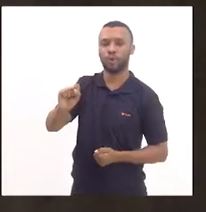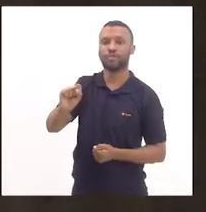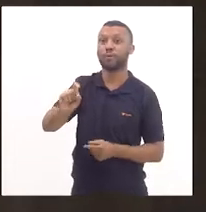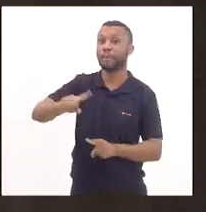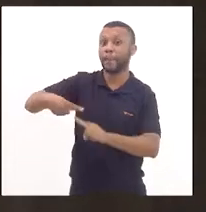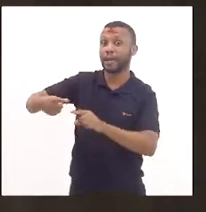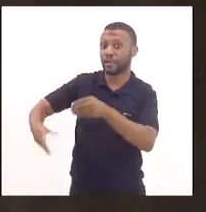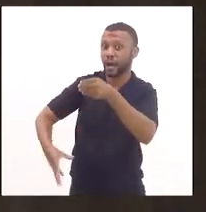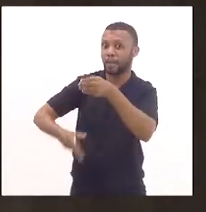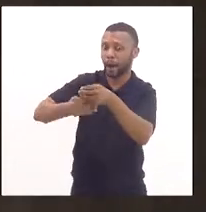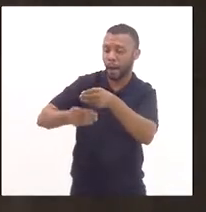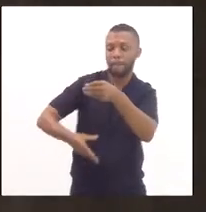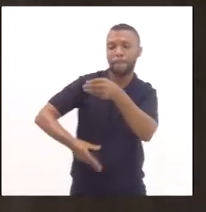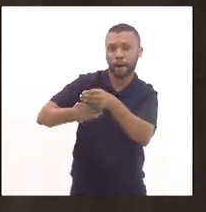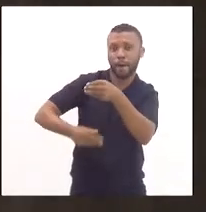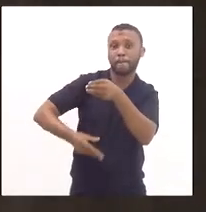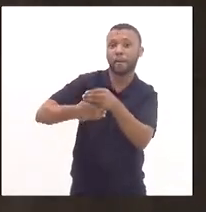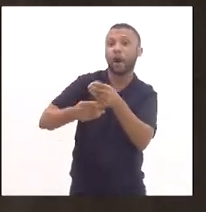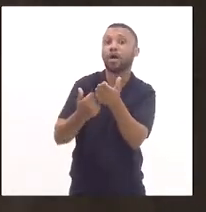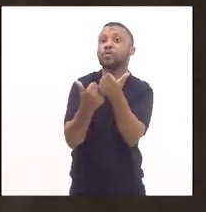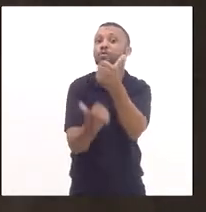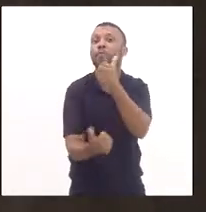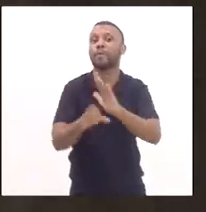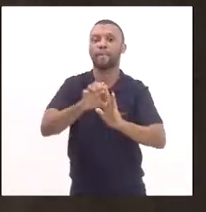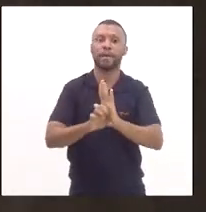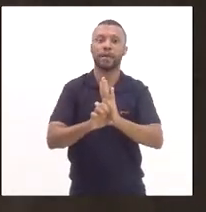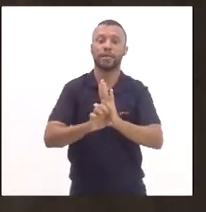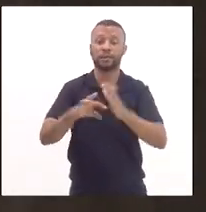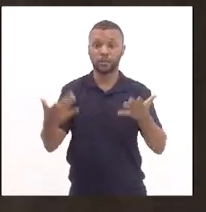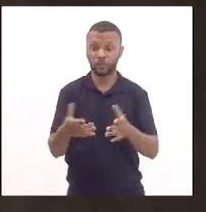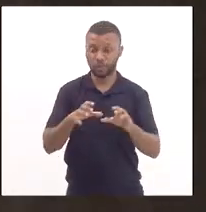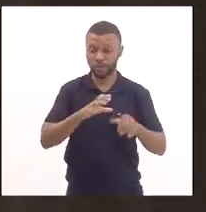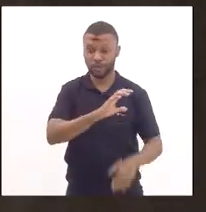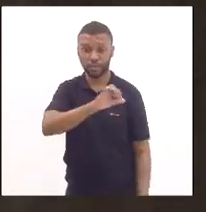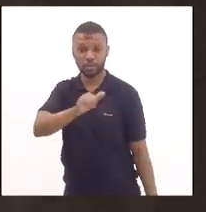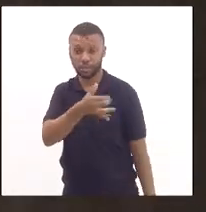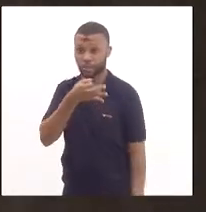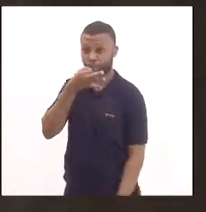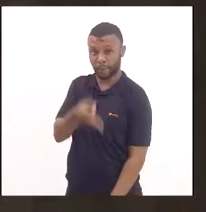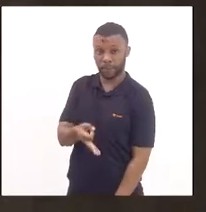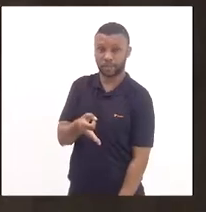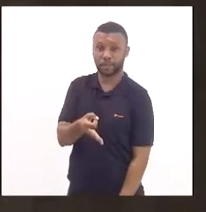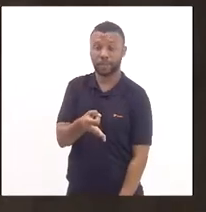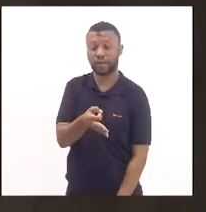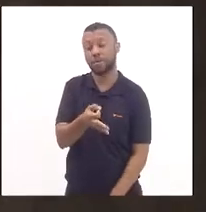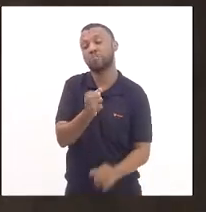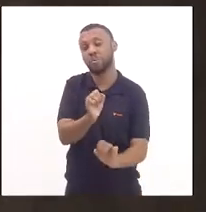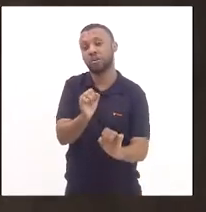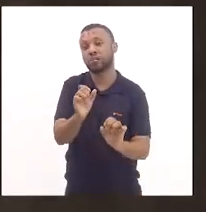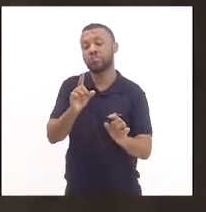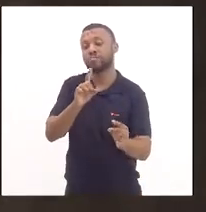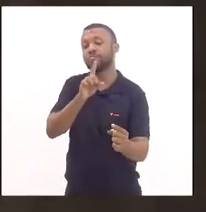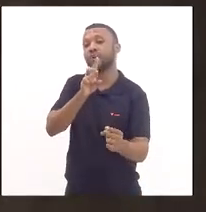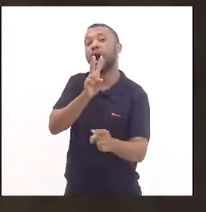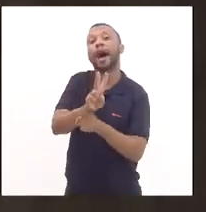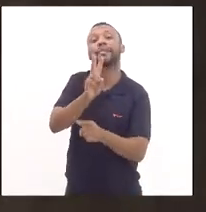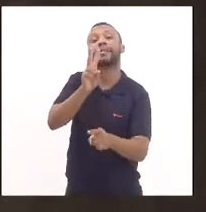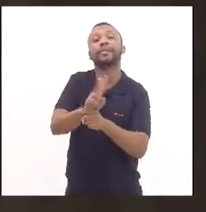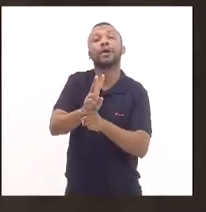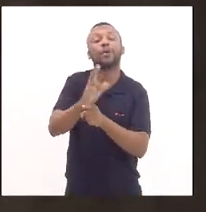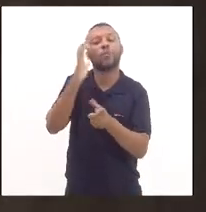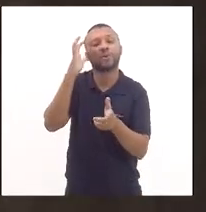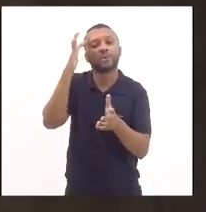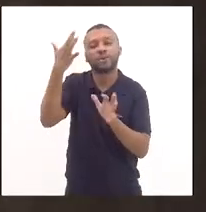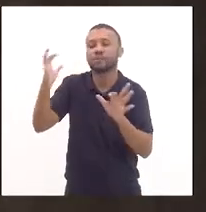acrescentando outras subemendas, o parecer da CCJ acabou contemplando todas as